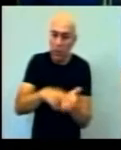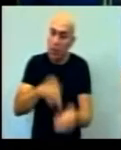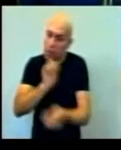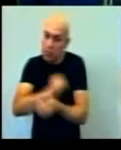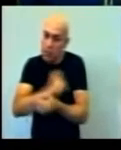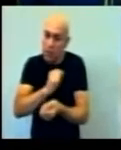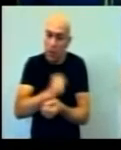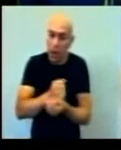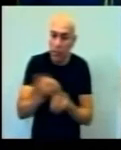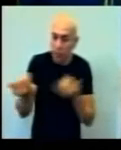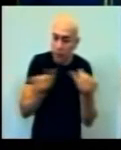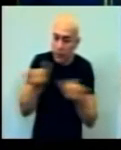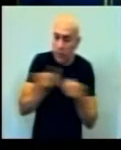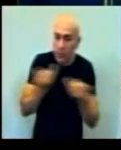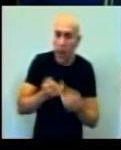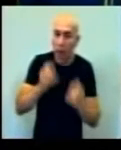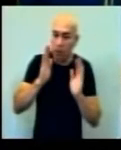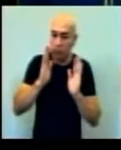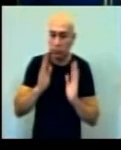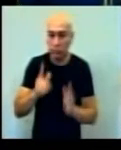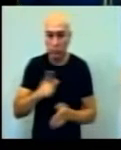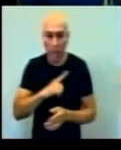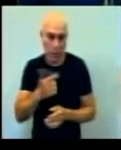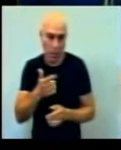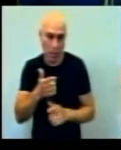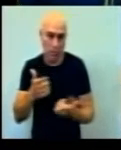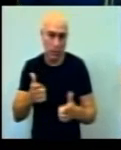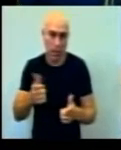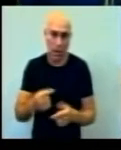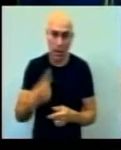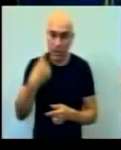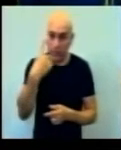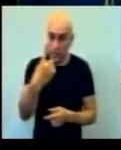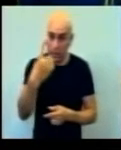aguardando o resultado. Então, para vocês verem que